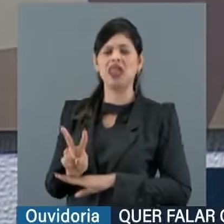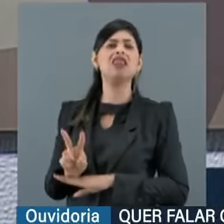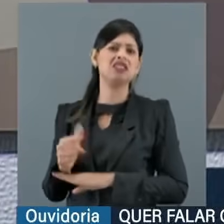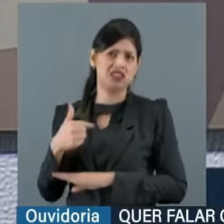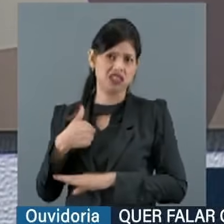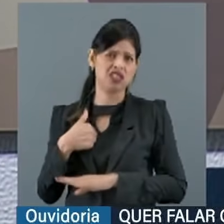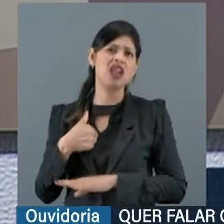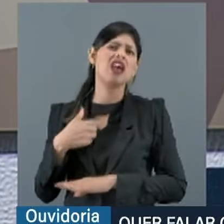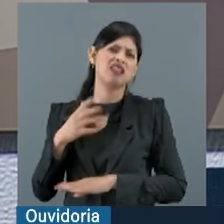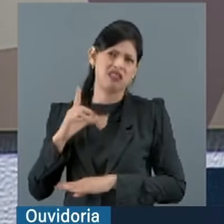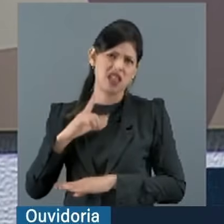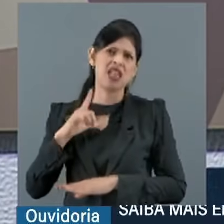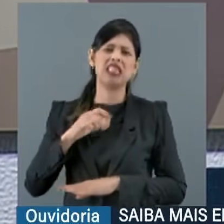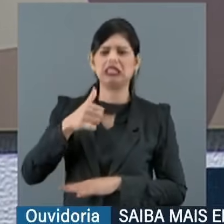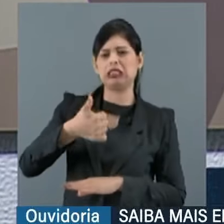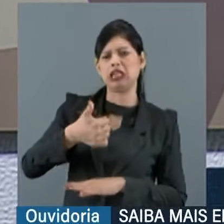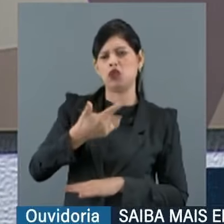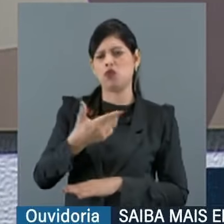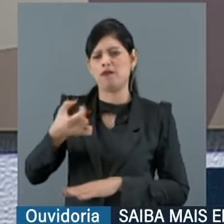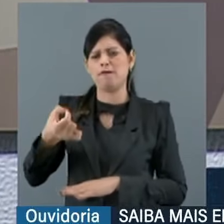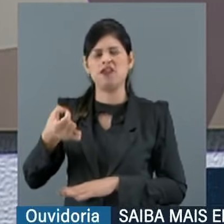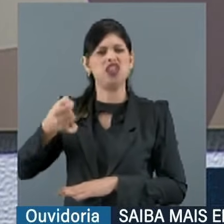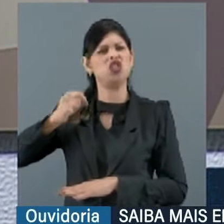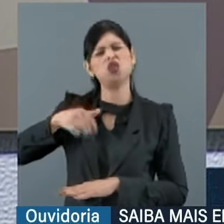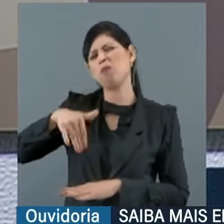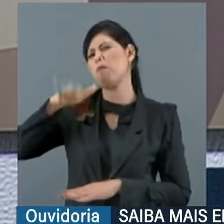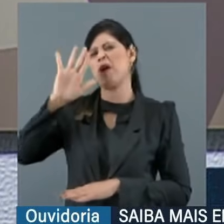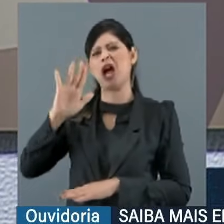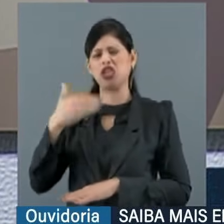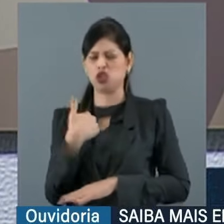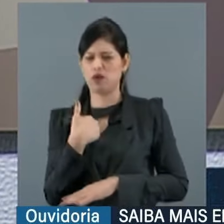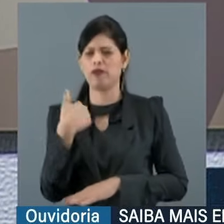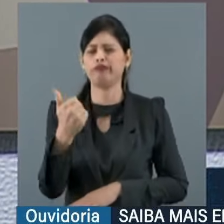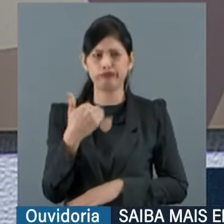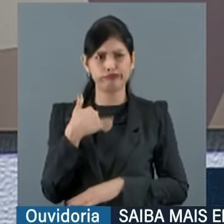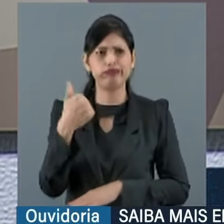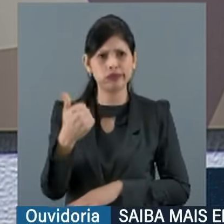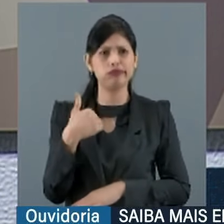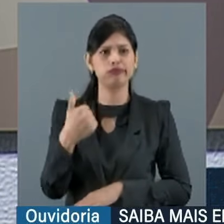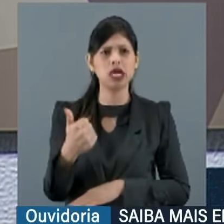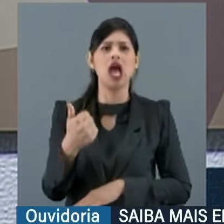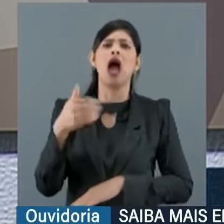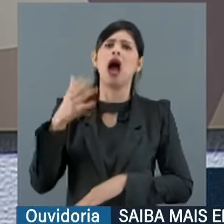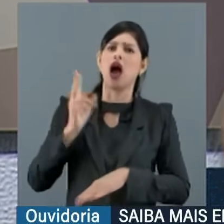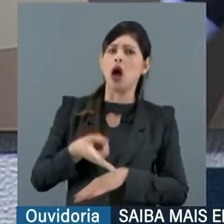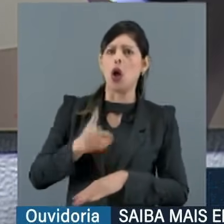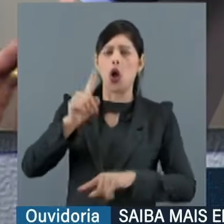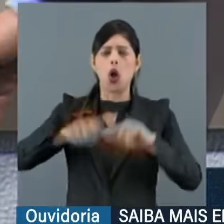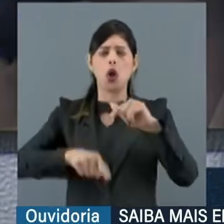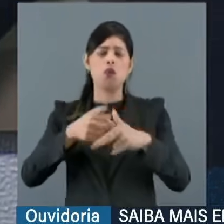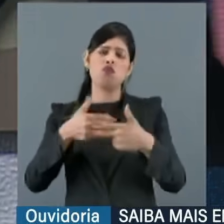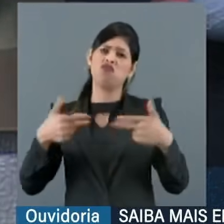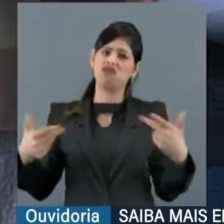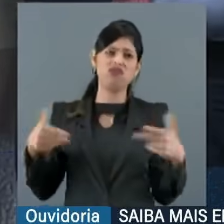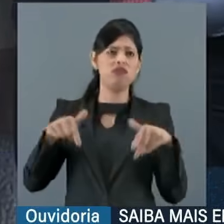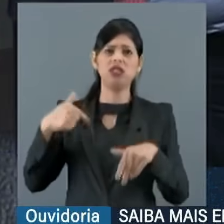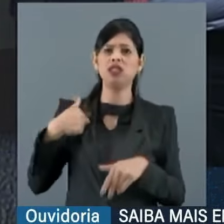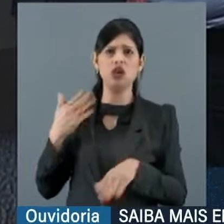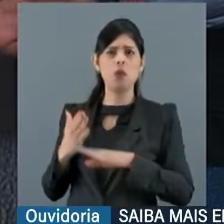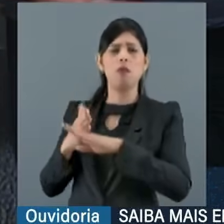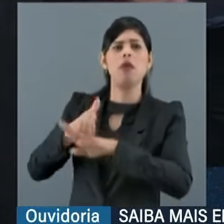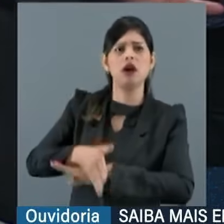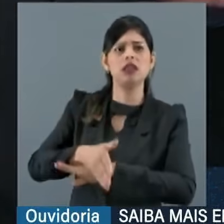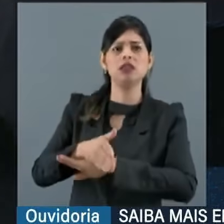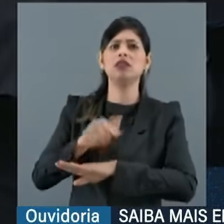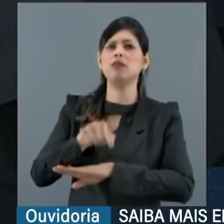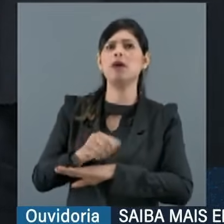mais de 120 convites e convocações. Atendi as que foram possíveis. Ainda assim, aqui estive